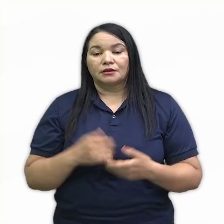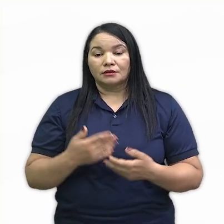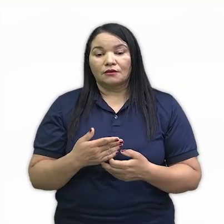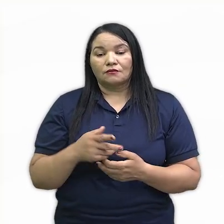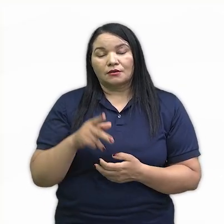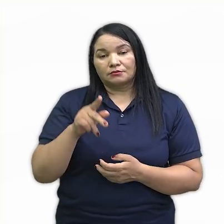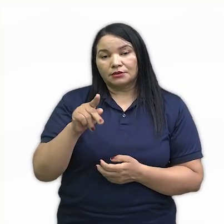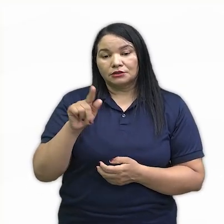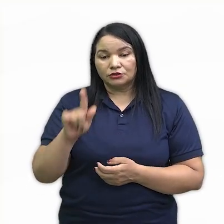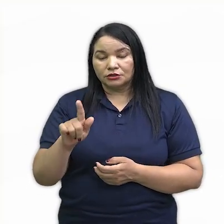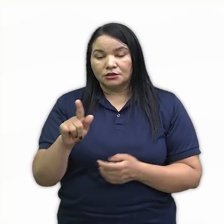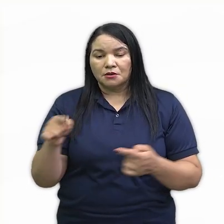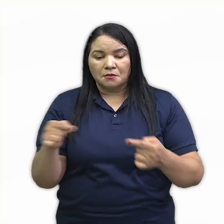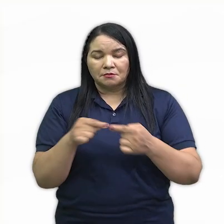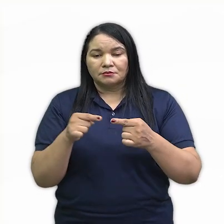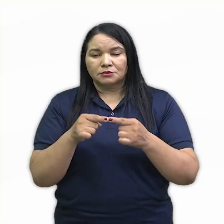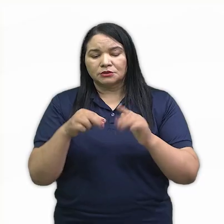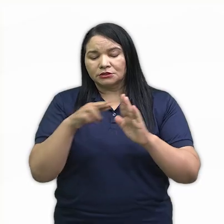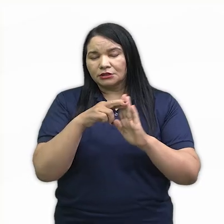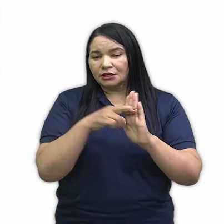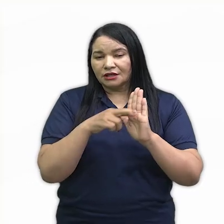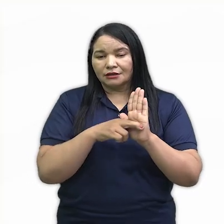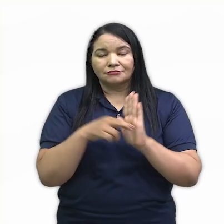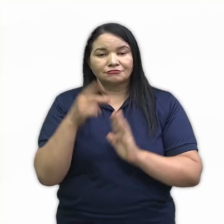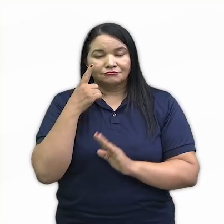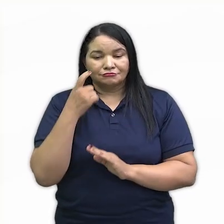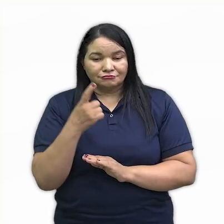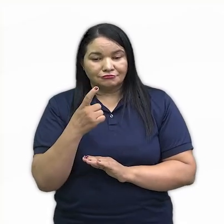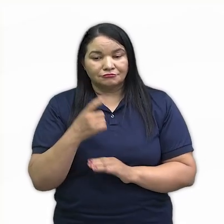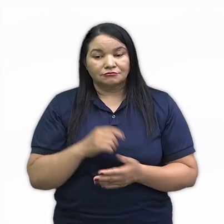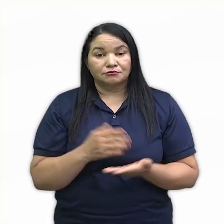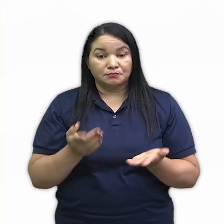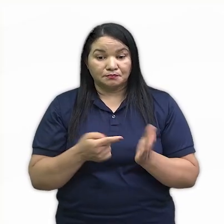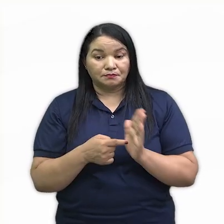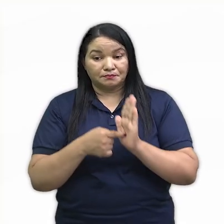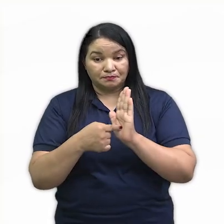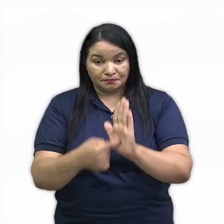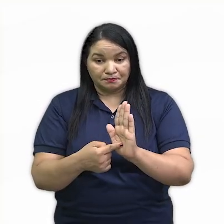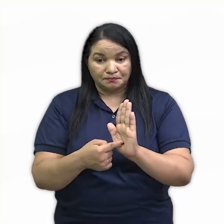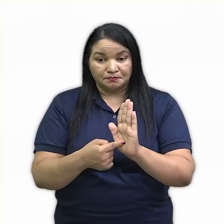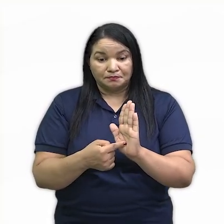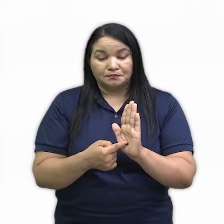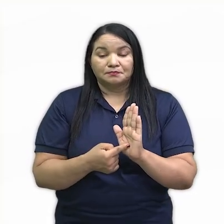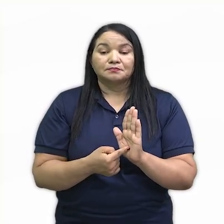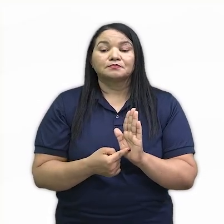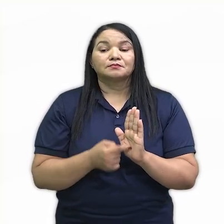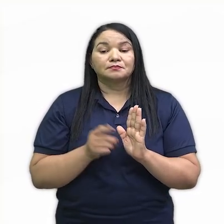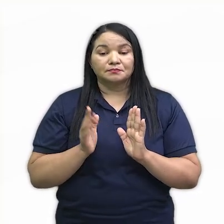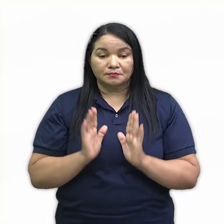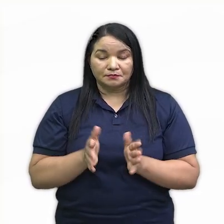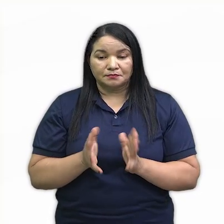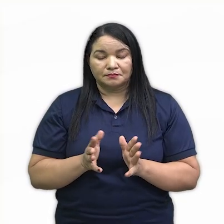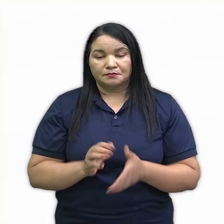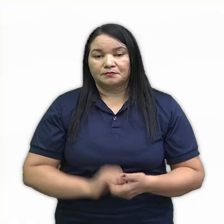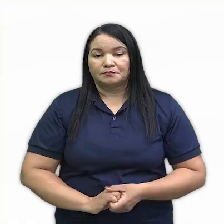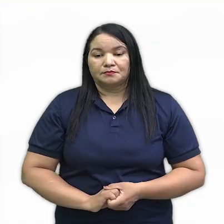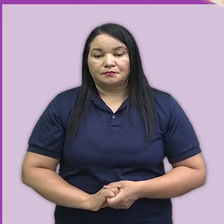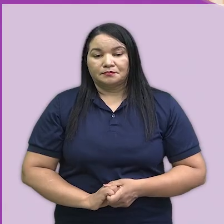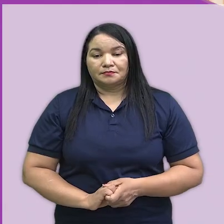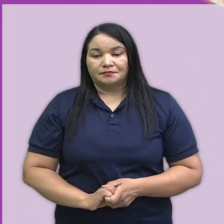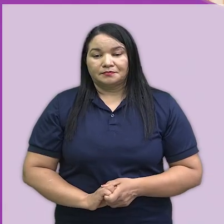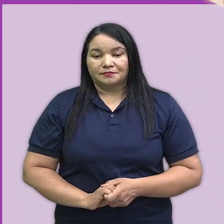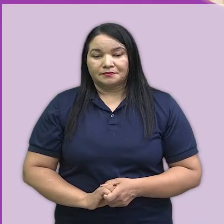alguns comportamentos interessantes, tá bom? Esse é só um dos exemplos que a gente pode mencionar, tá